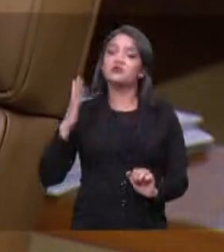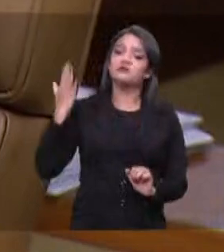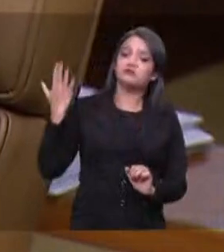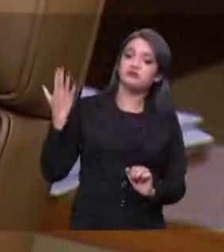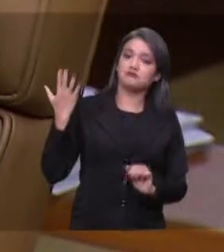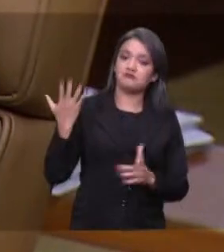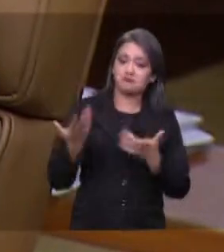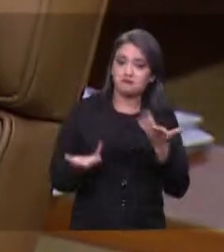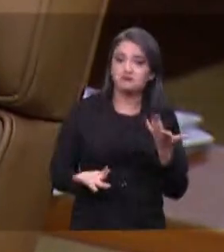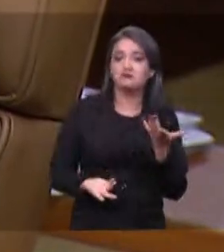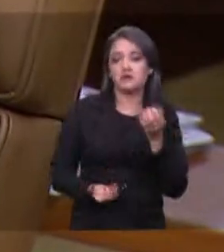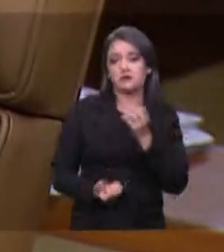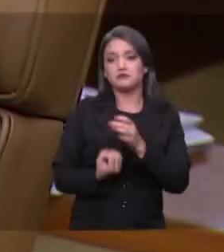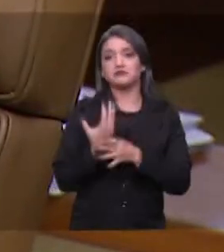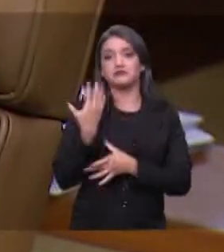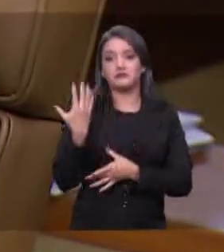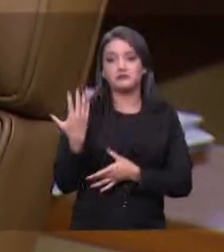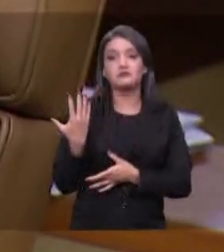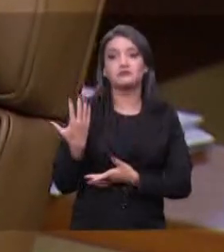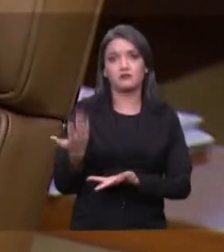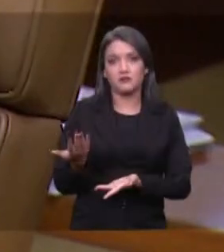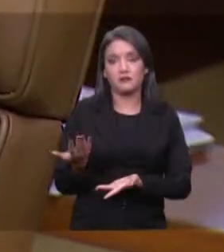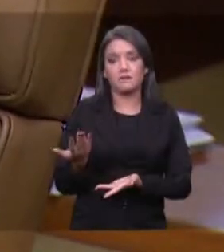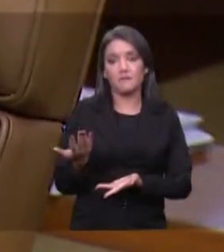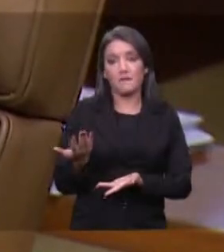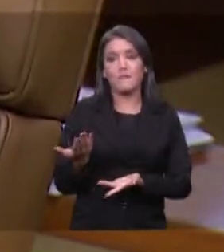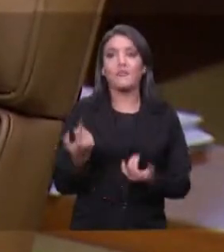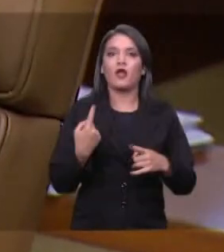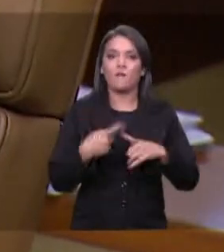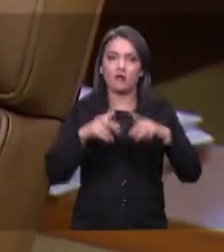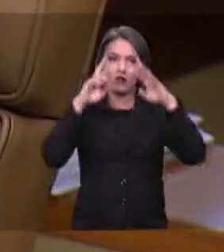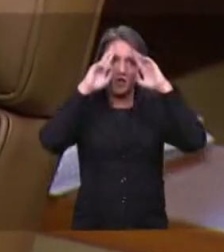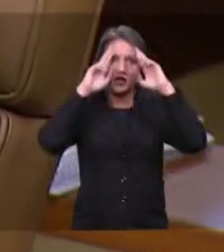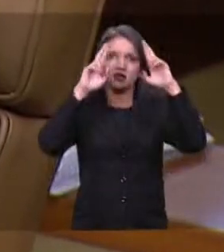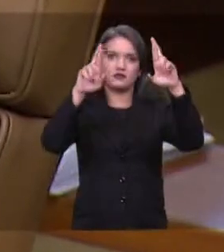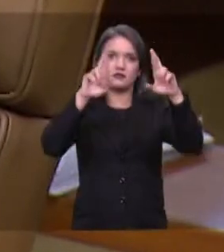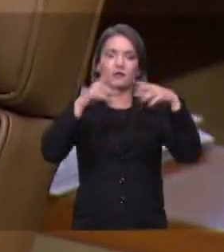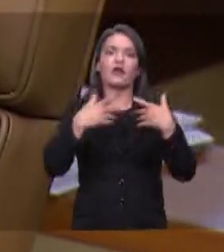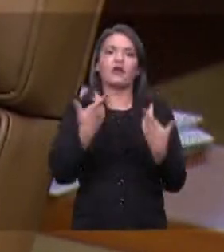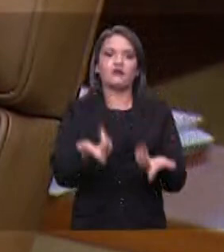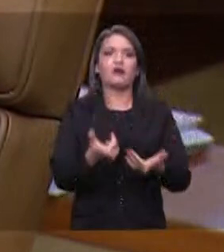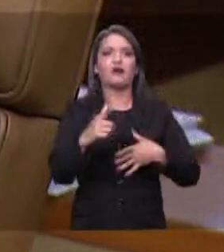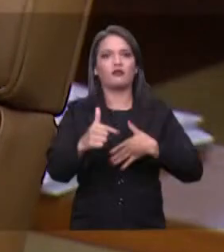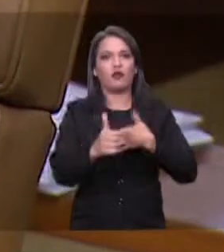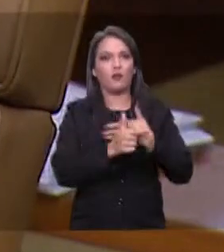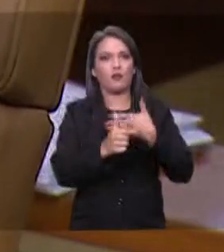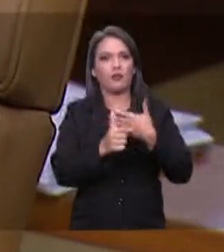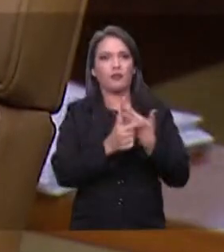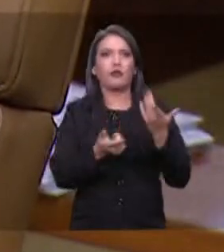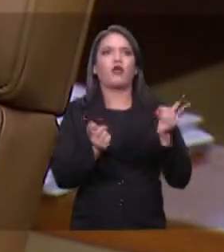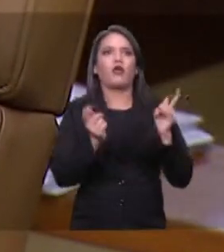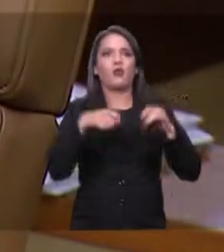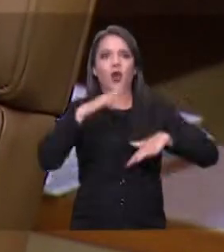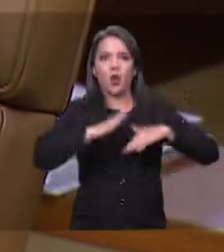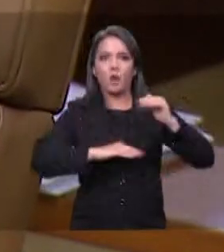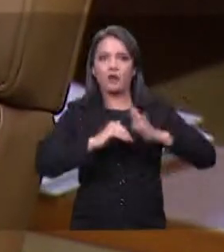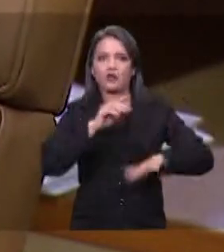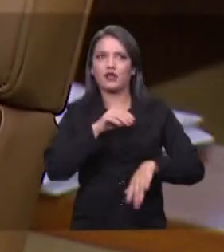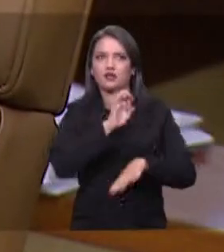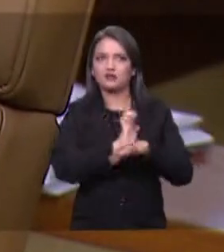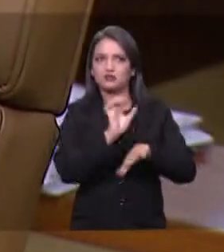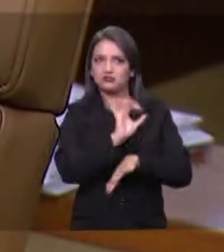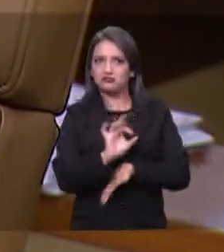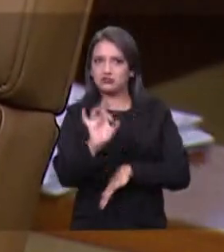criado, porque isso respeitaria a competência dos Estados, e o ministro Dias Toffoli propôs